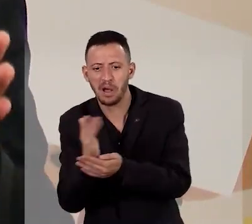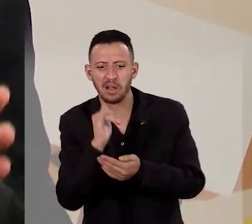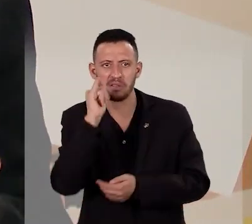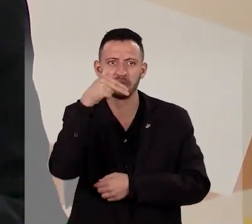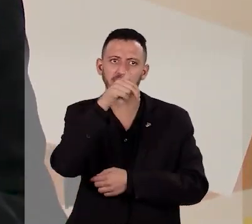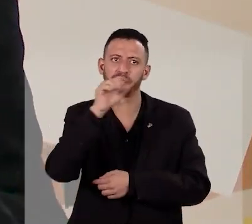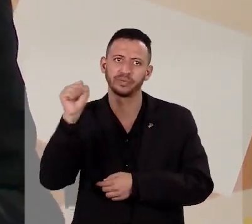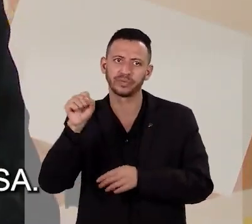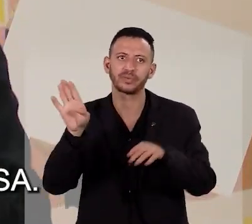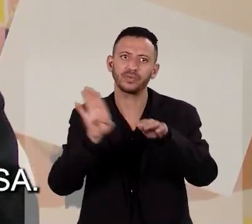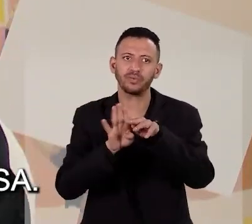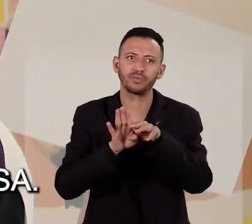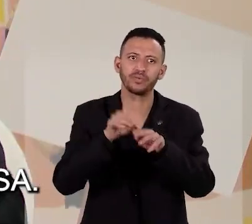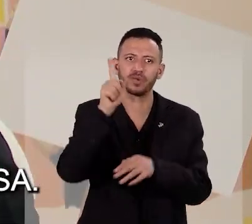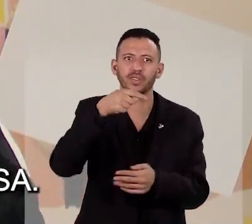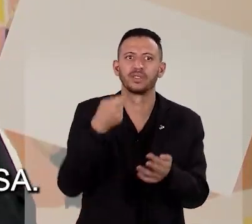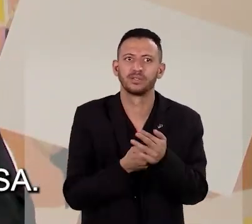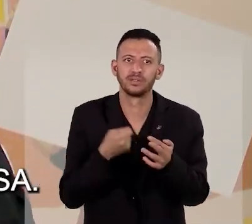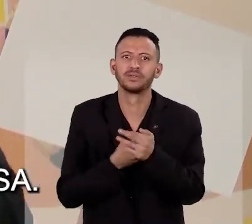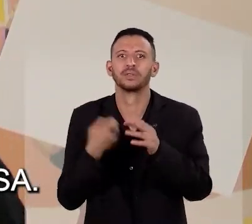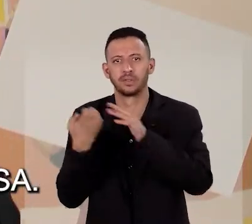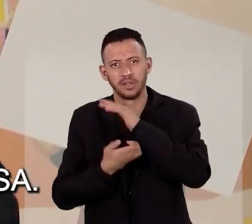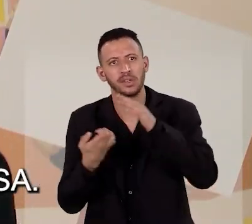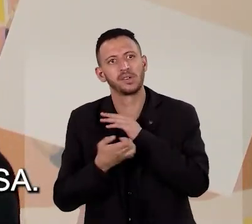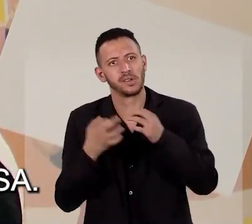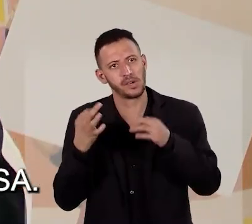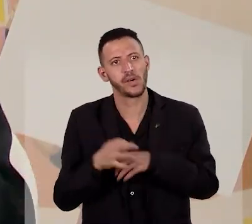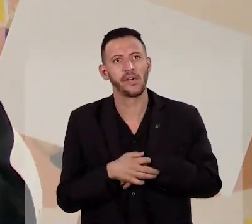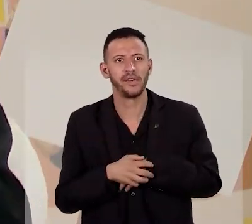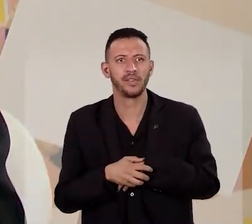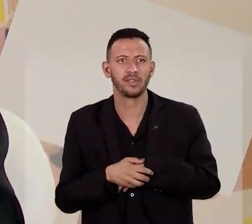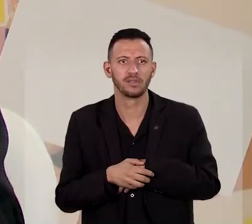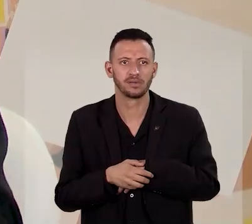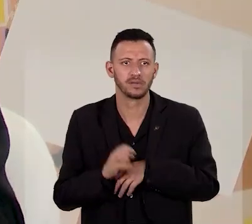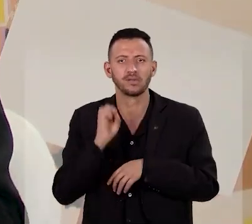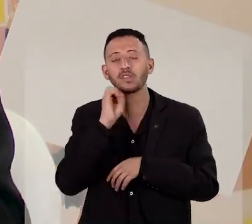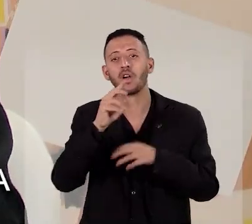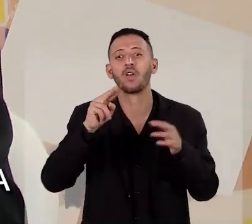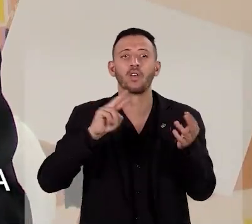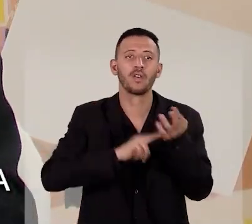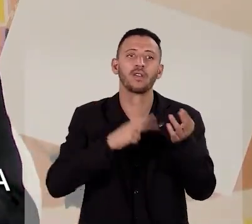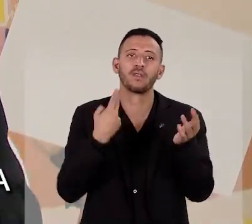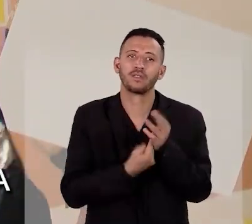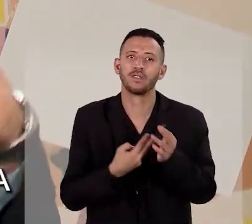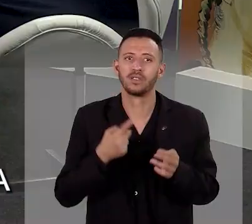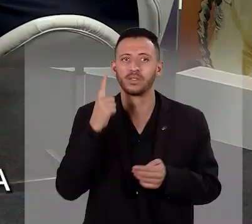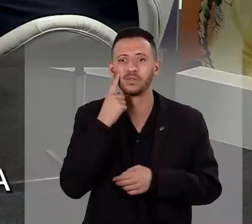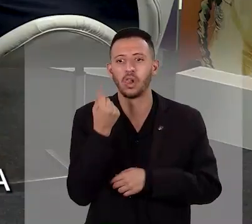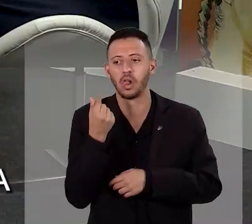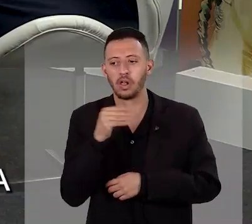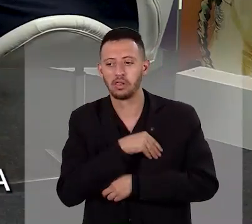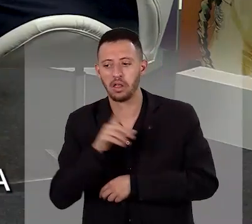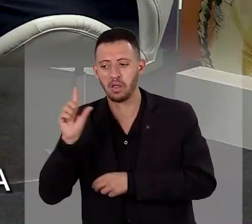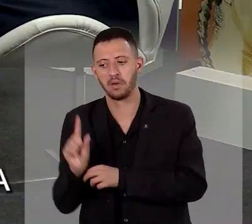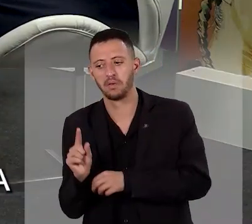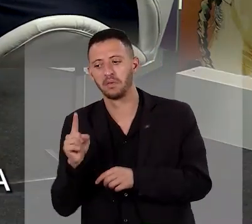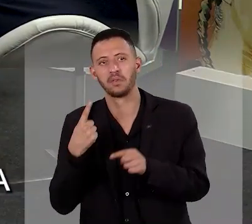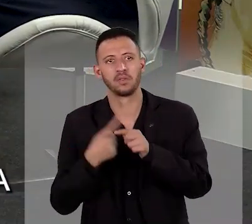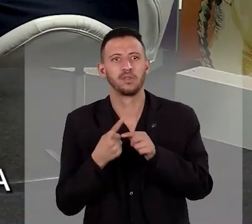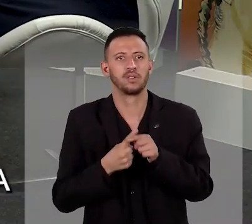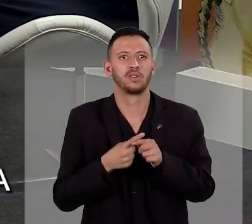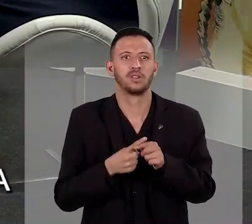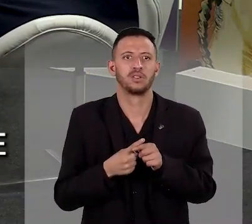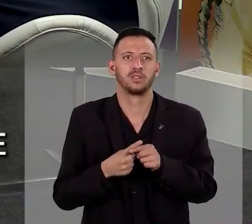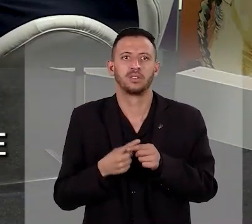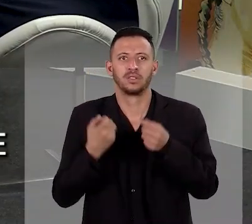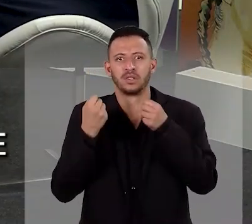recolhe INSS. Quem não recolhe também as obrigações é a empresa. Com certeza. Né? Isso significa ela baixar o custo dela